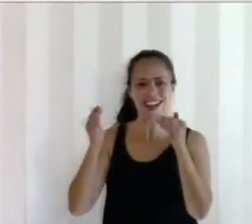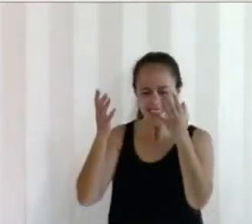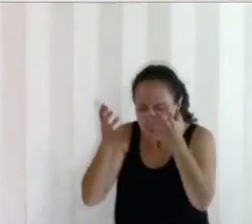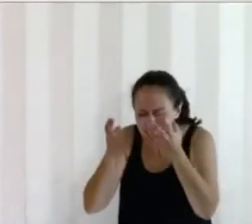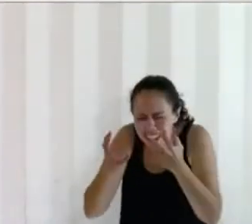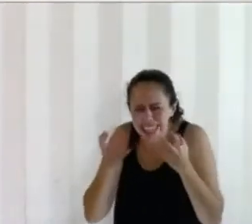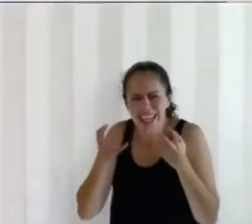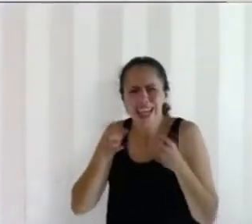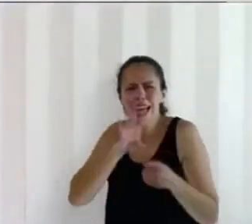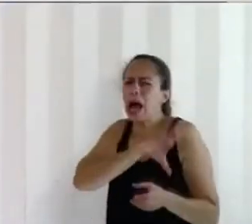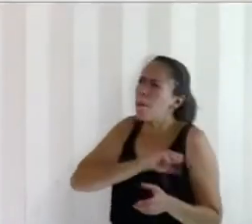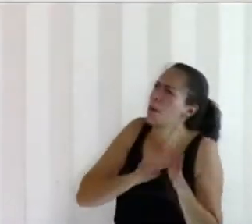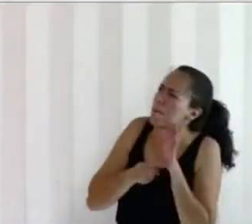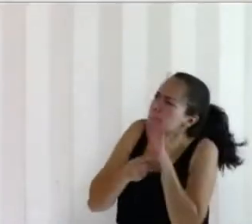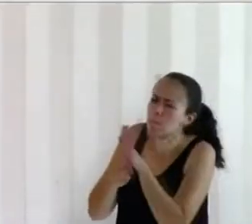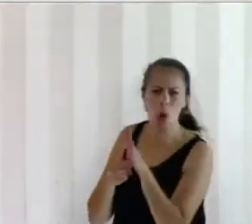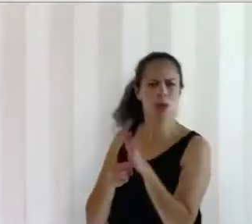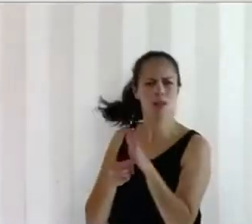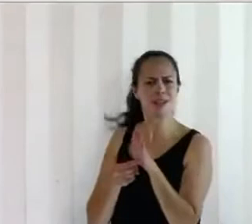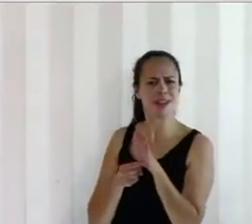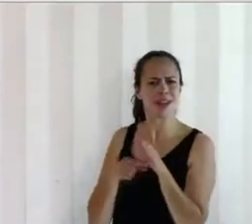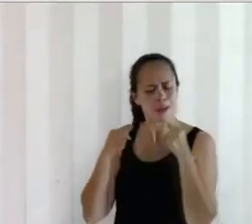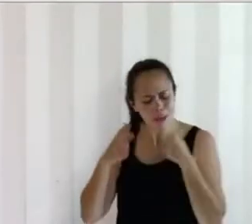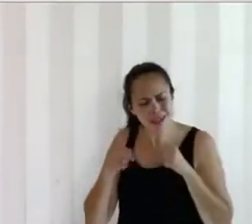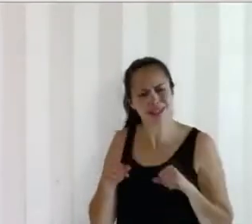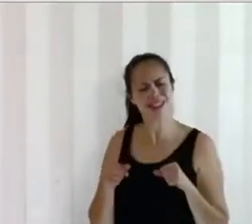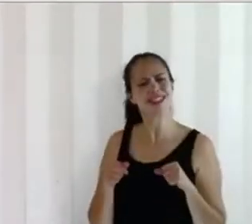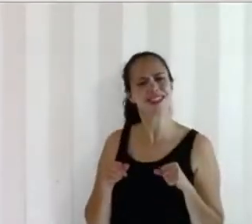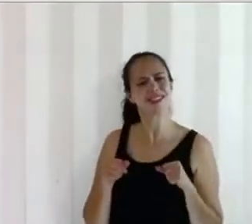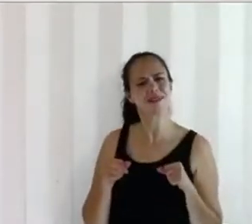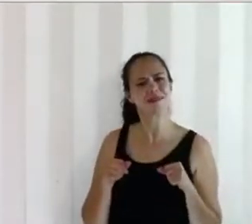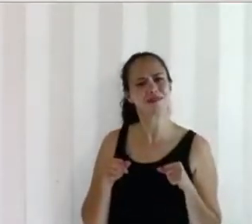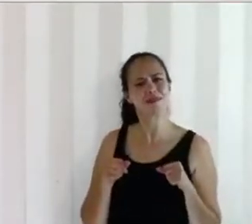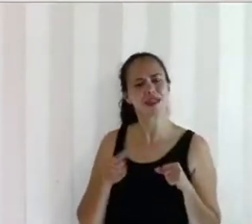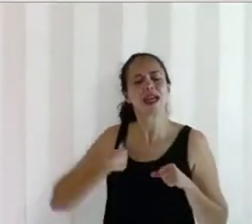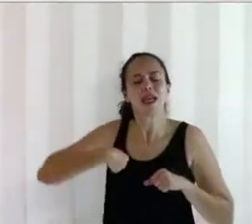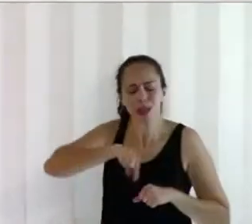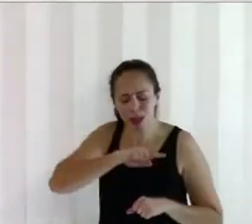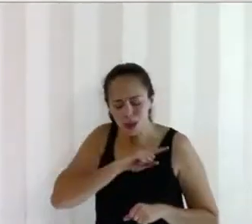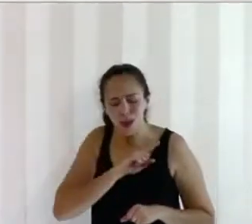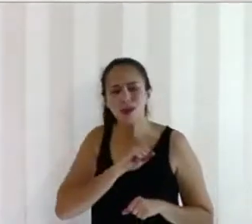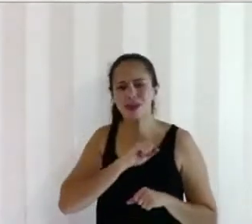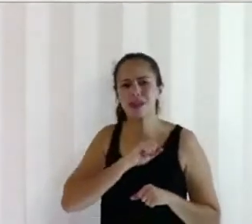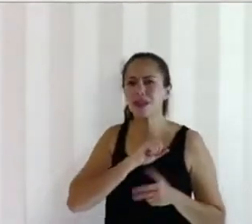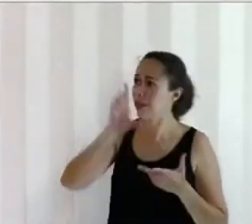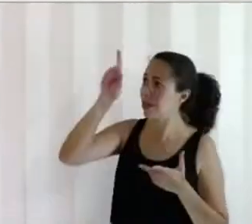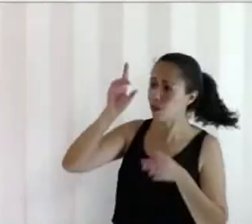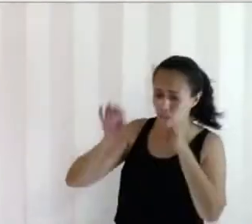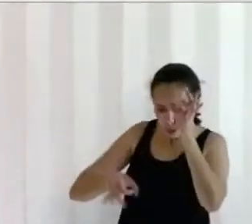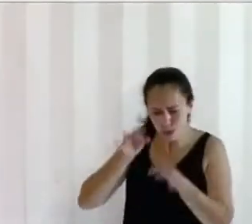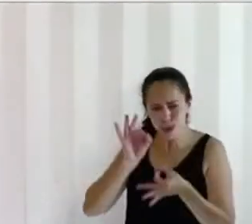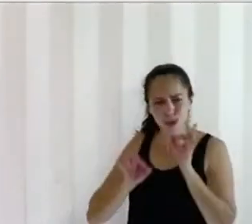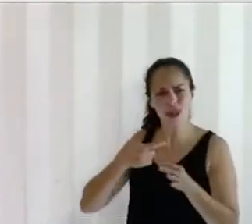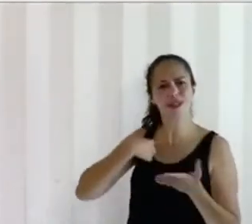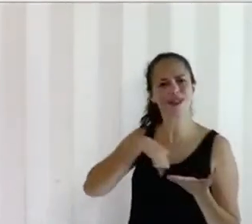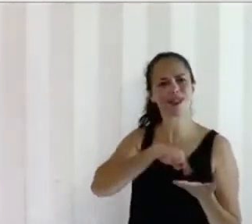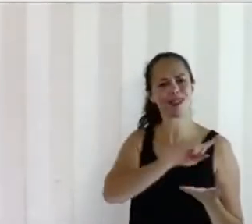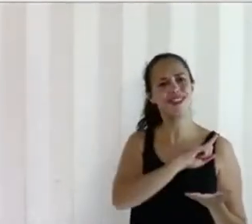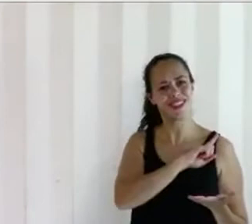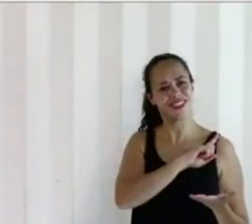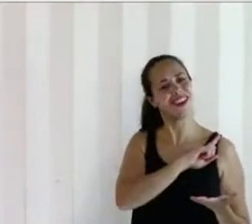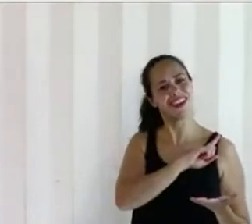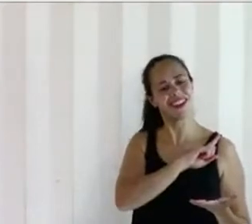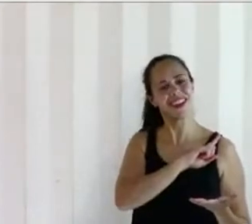que a nossa justiça tem que exceder em muito a justiça dos fariseus? Porque a justiça dos fariseus